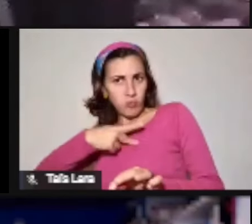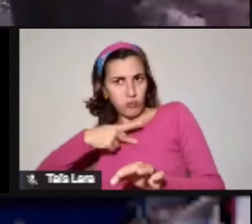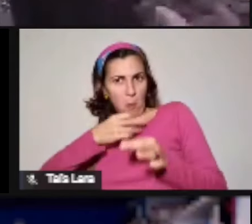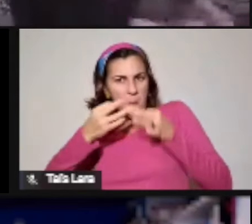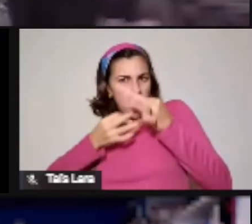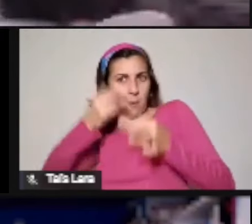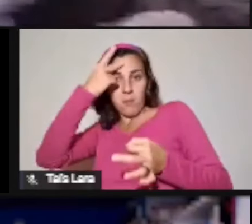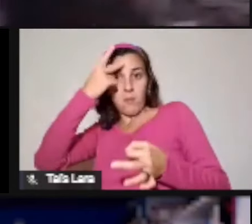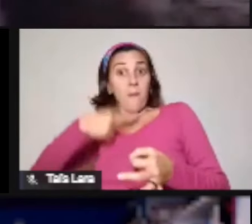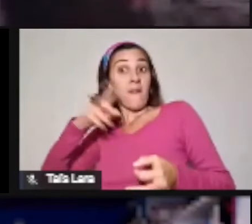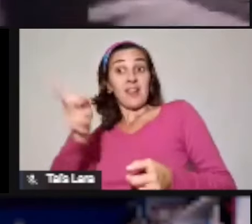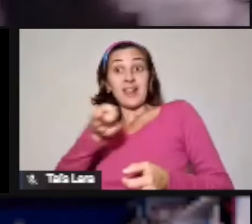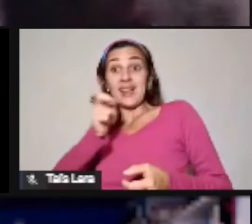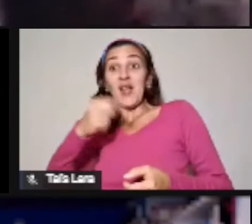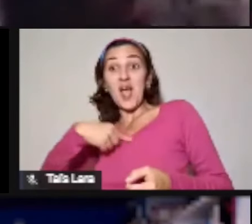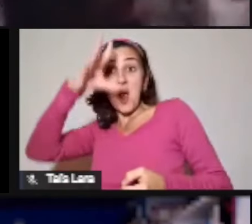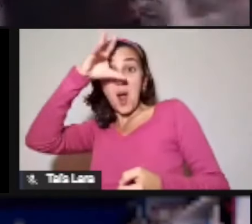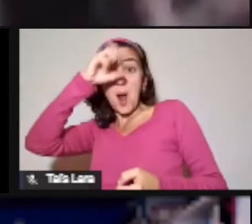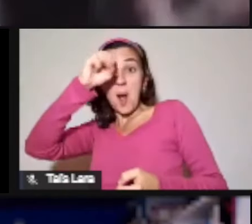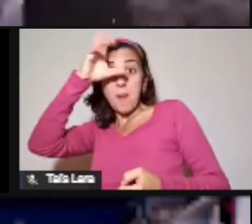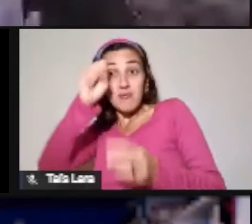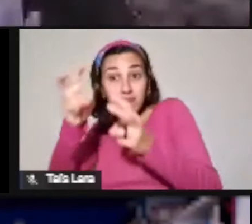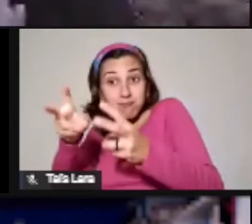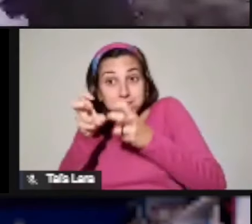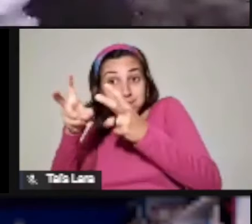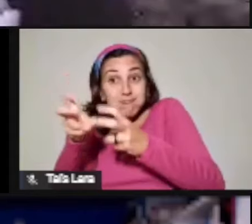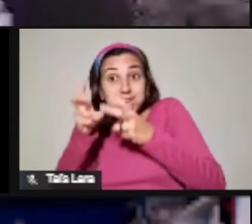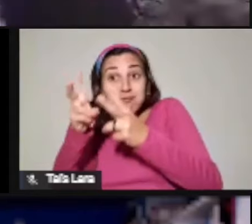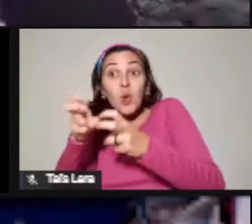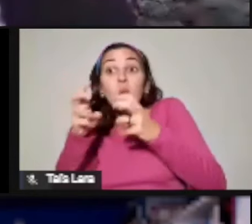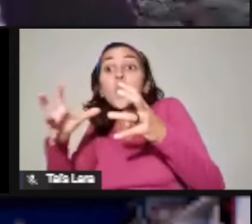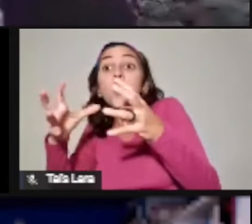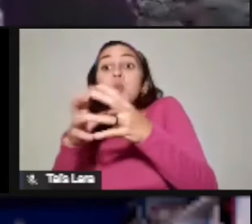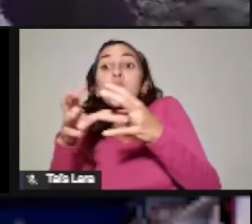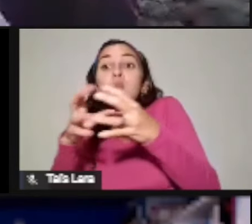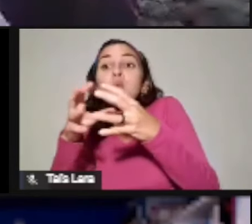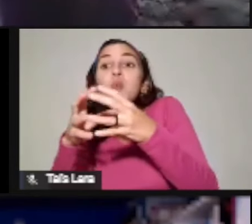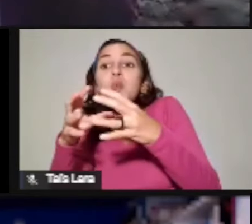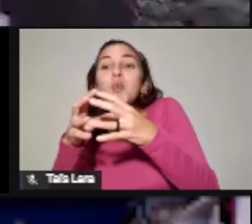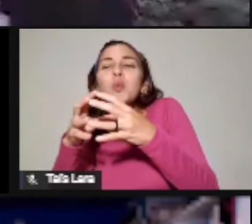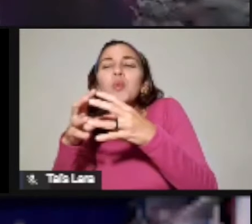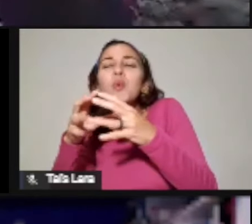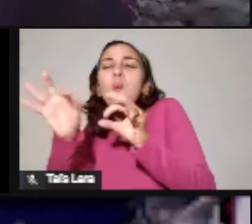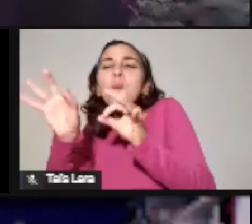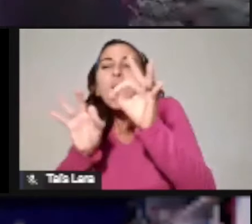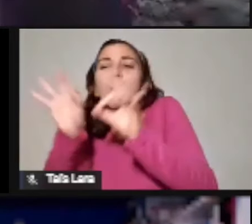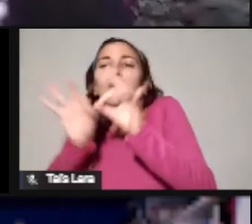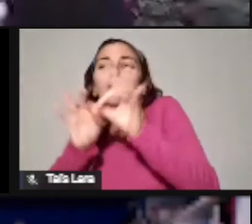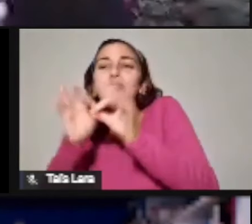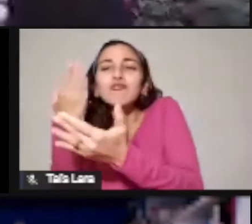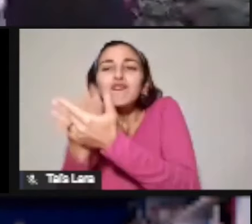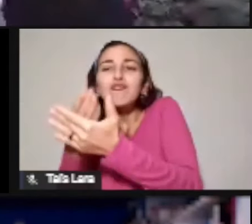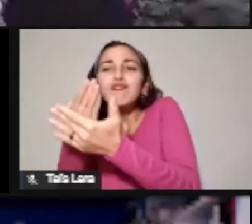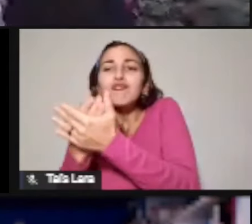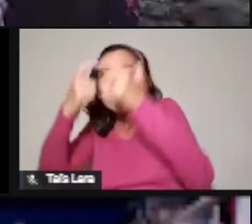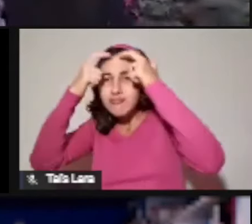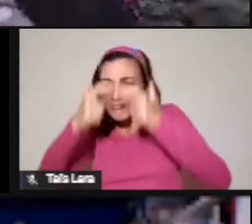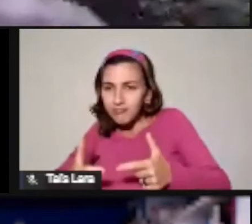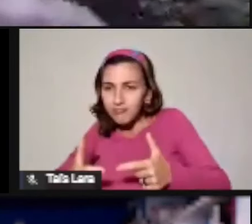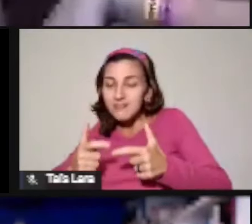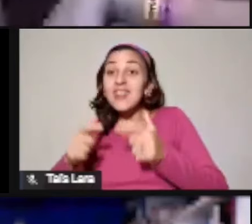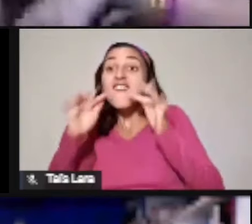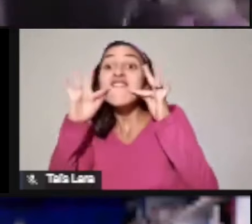Ser. Foram as mães e os pais, e olha, eu conheci crianças, Fafá, acho que eu falei isso na última live para você, que eu nunca vou esquecer